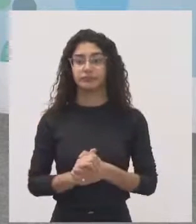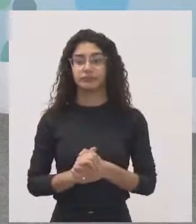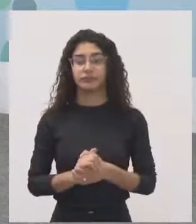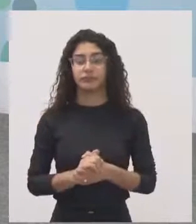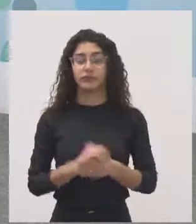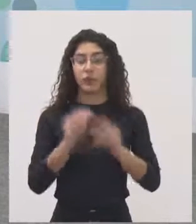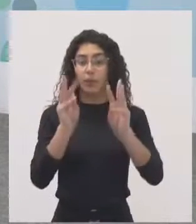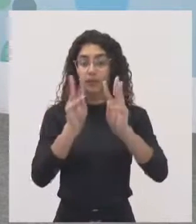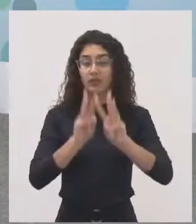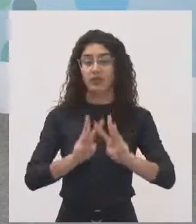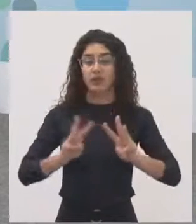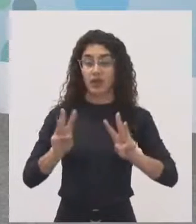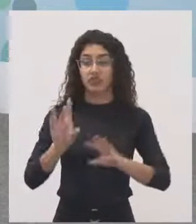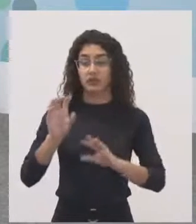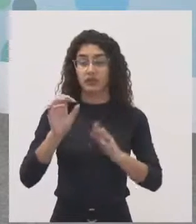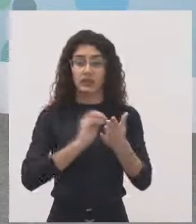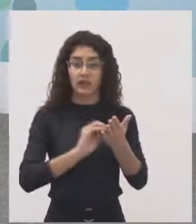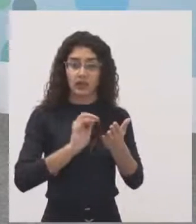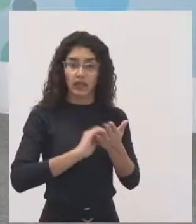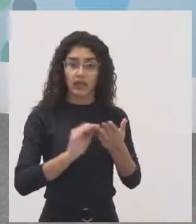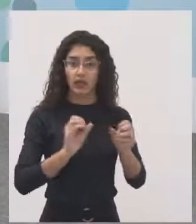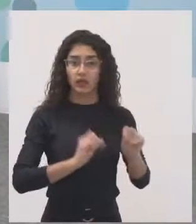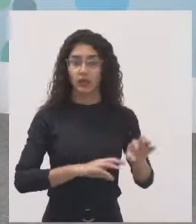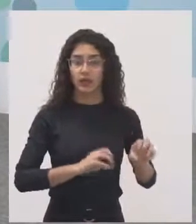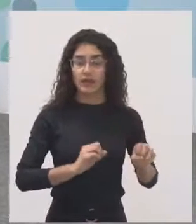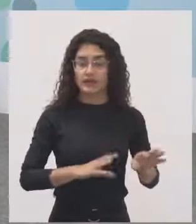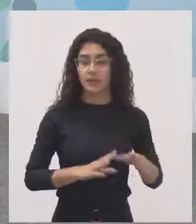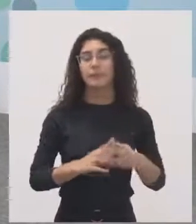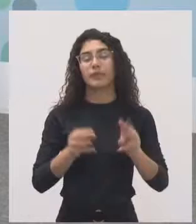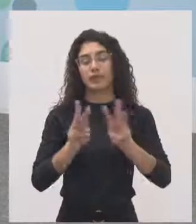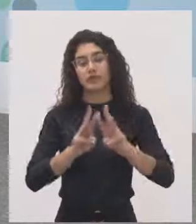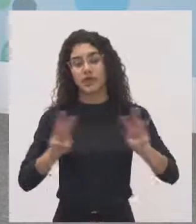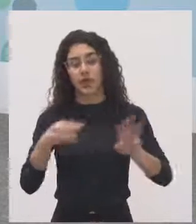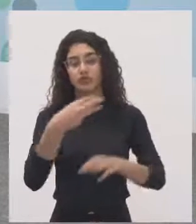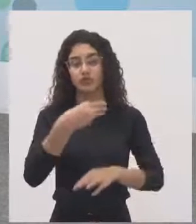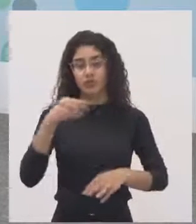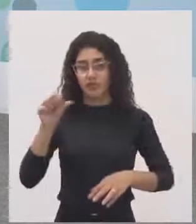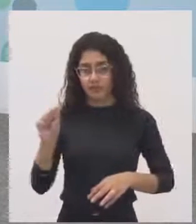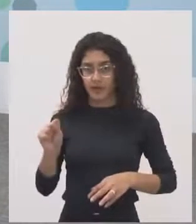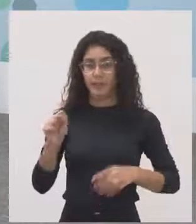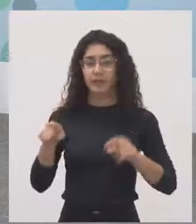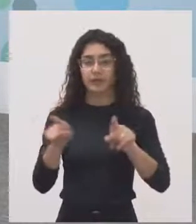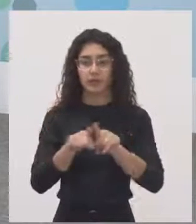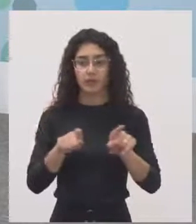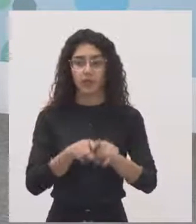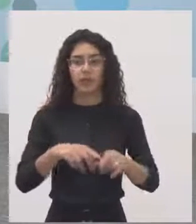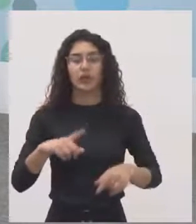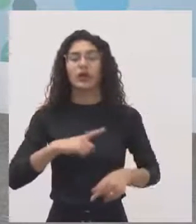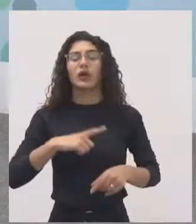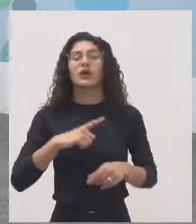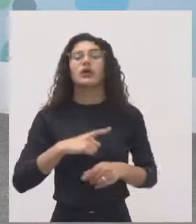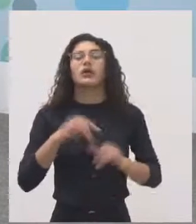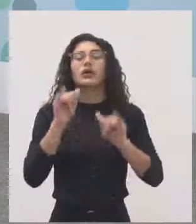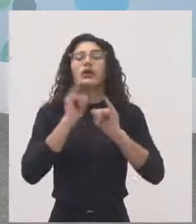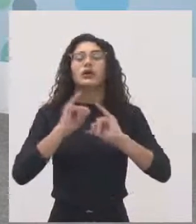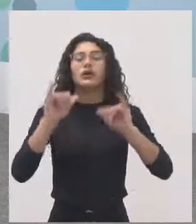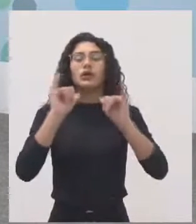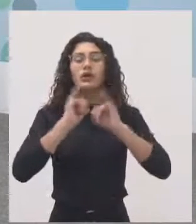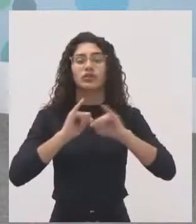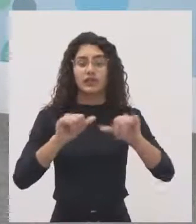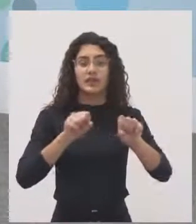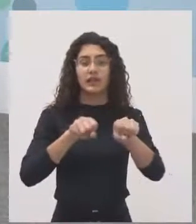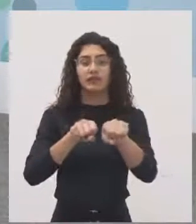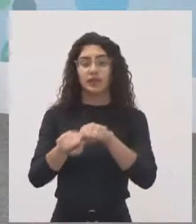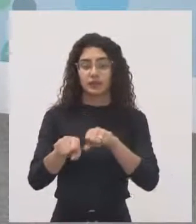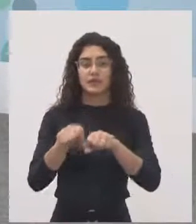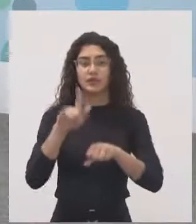no site da Secretaria da Educação, no site da EFAP, na intranet, a gente colocou notícia dessa